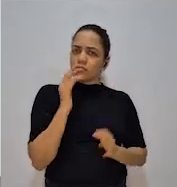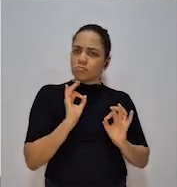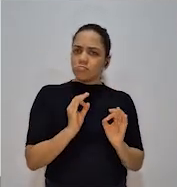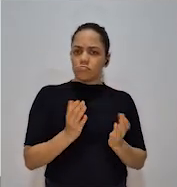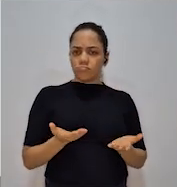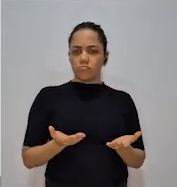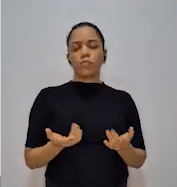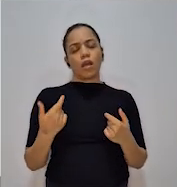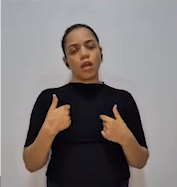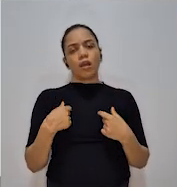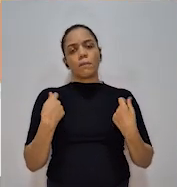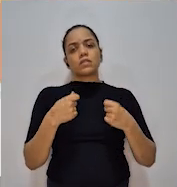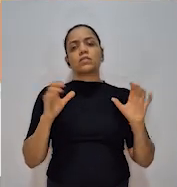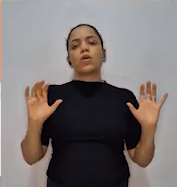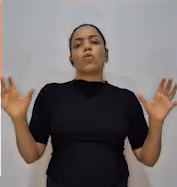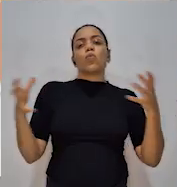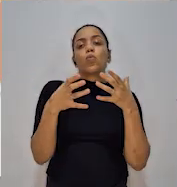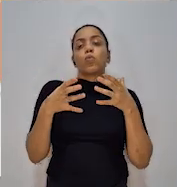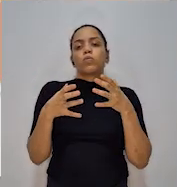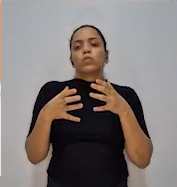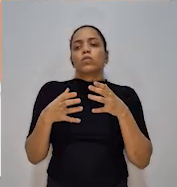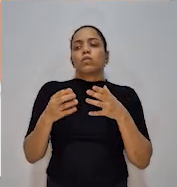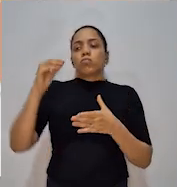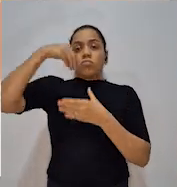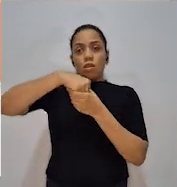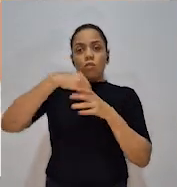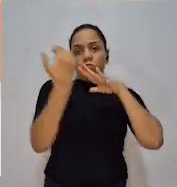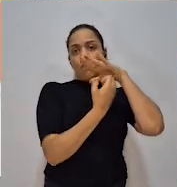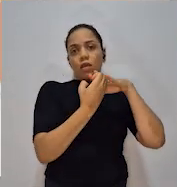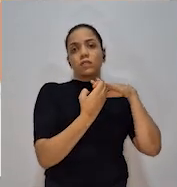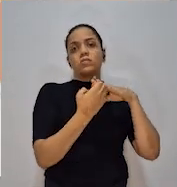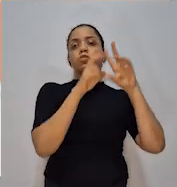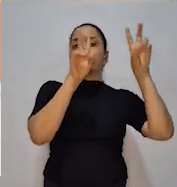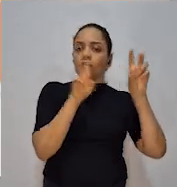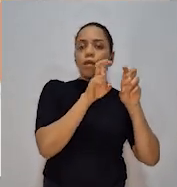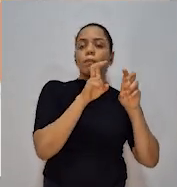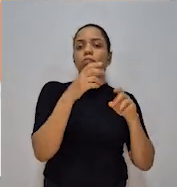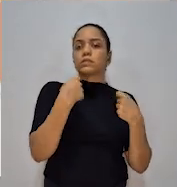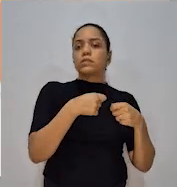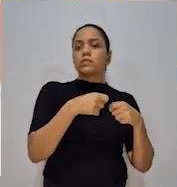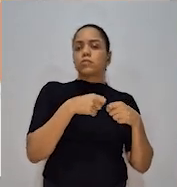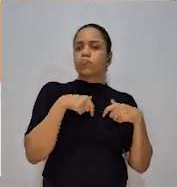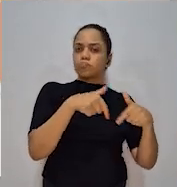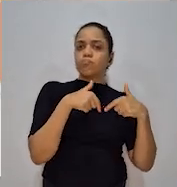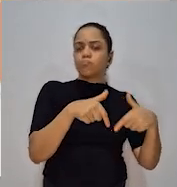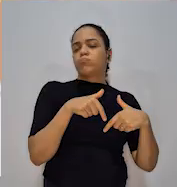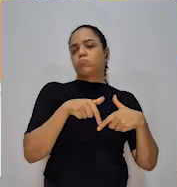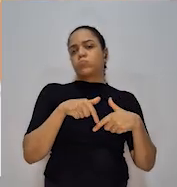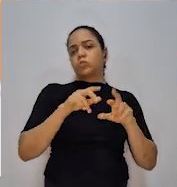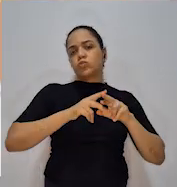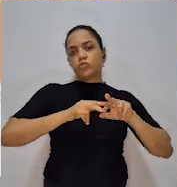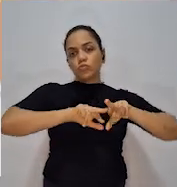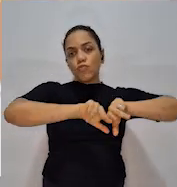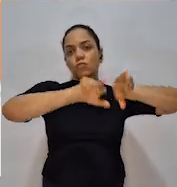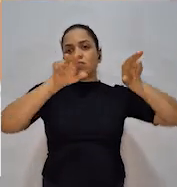tratam especificamente das questões de inclusão e desenvolvimento de pessoas com deficiência, nesse caso, o recorte que você perguntou, para apoiar